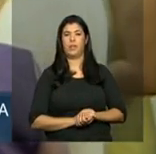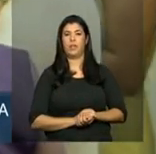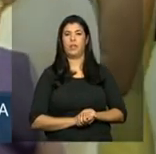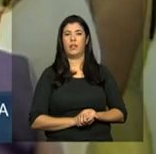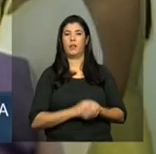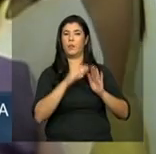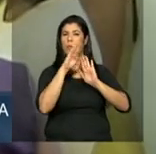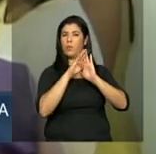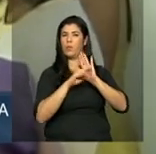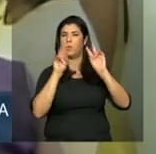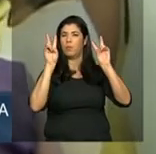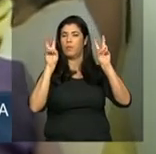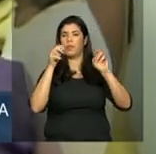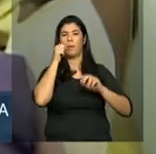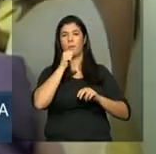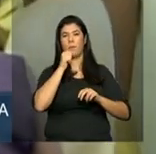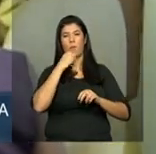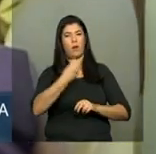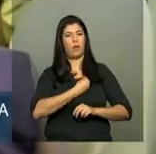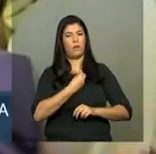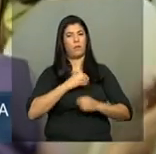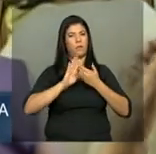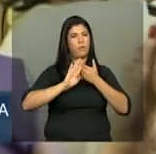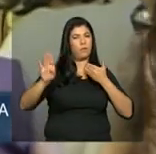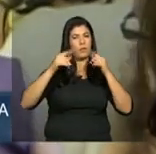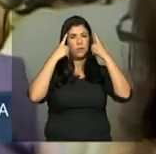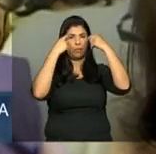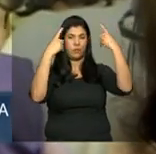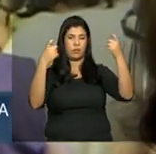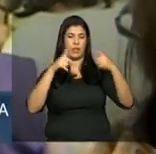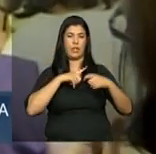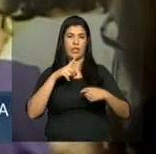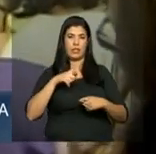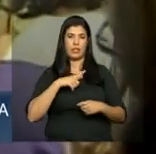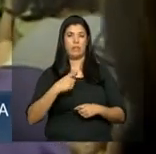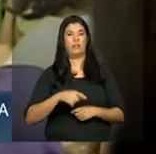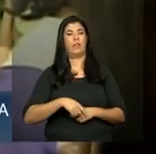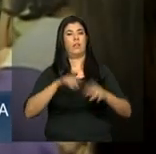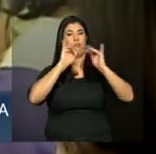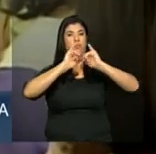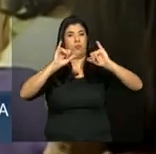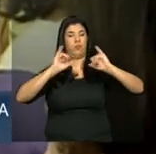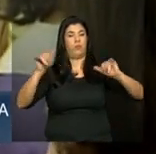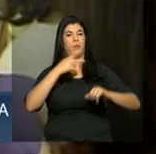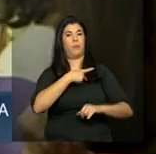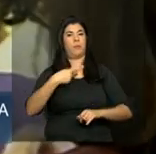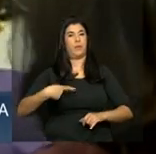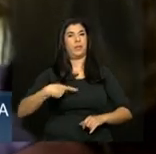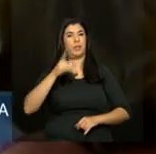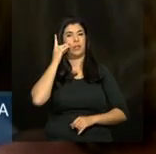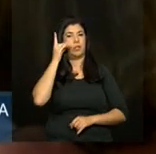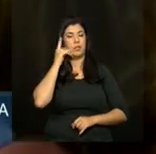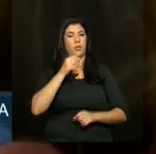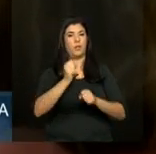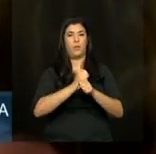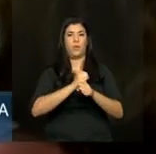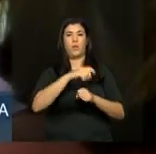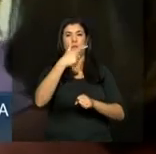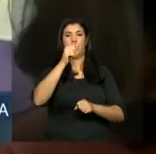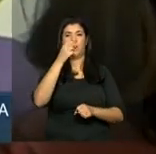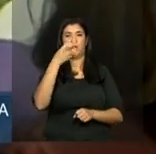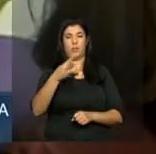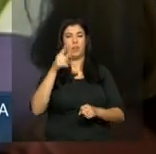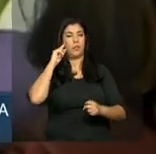programa mulher viver sem violência foi lançado pela presidenta Dilma Roussef em 2013 com o